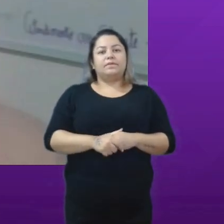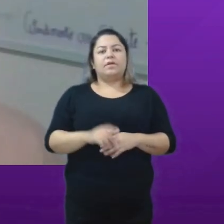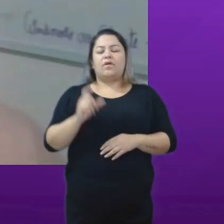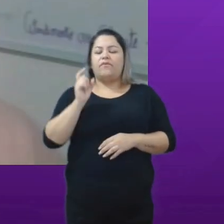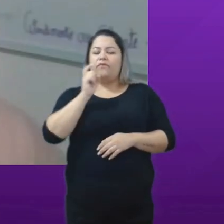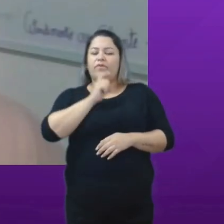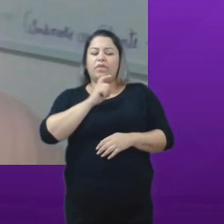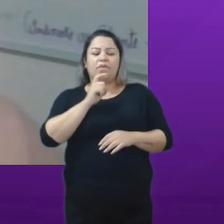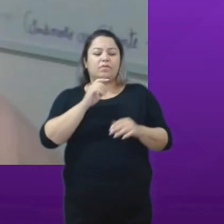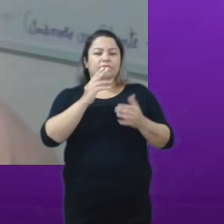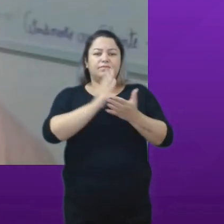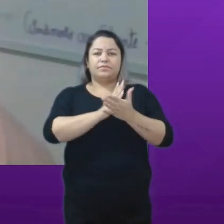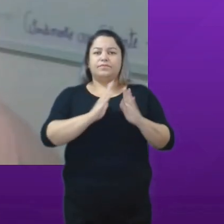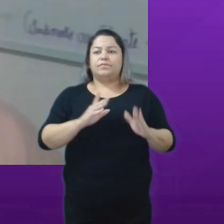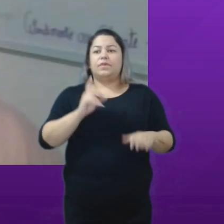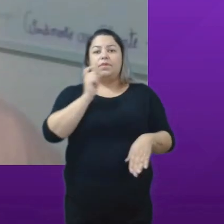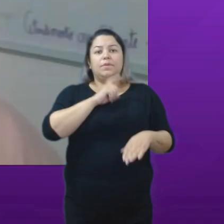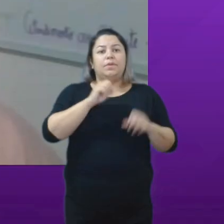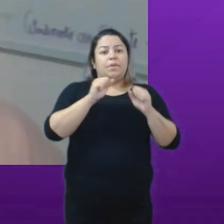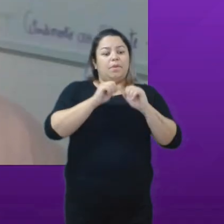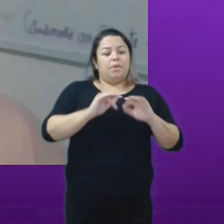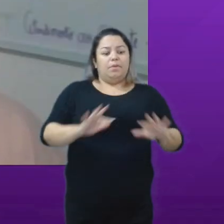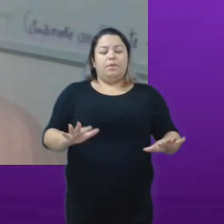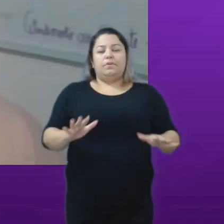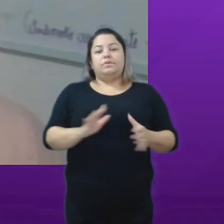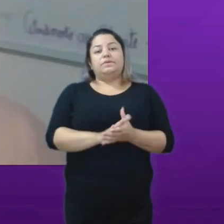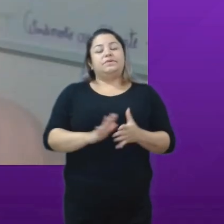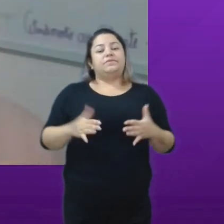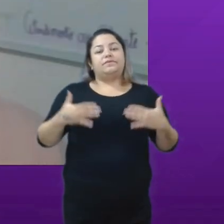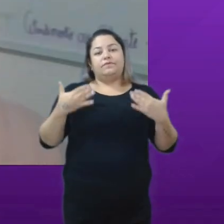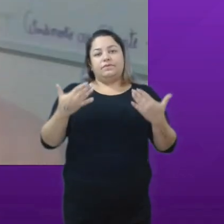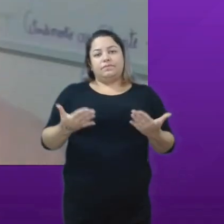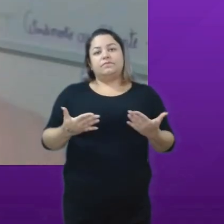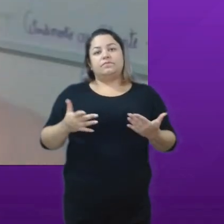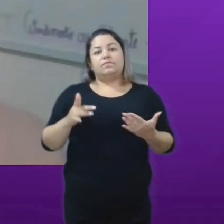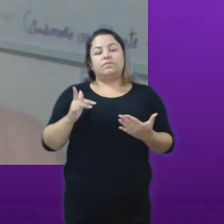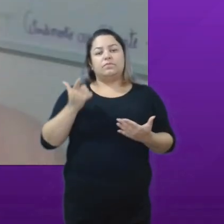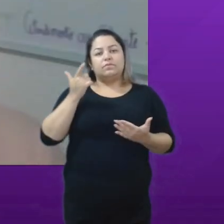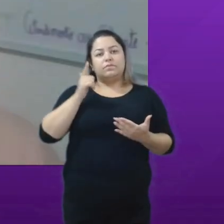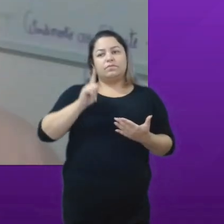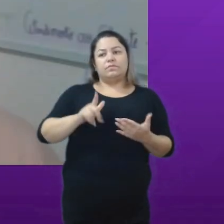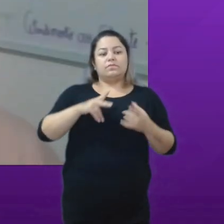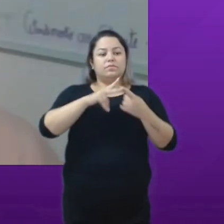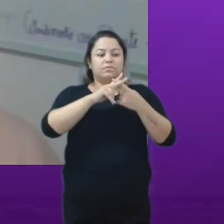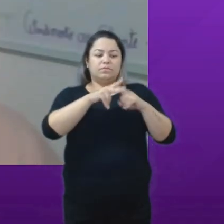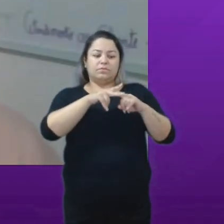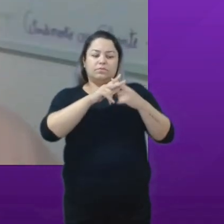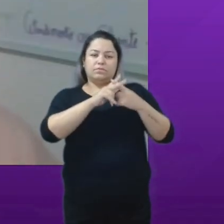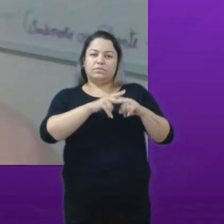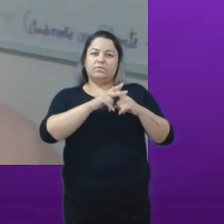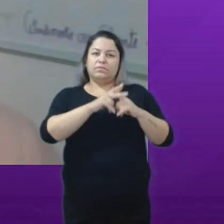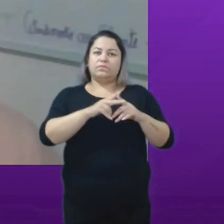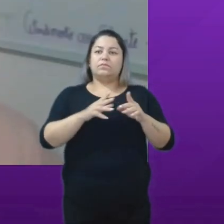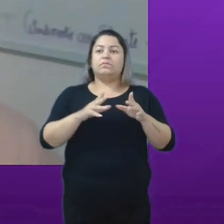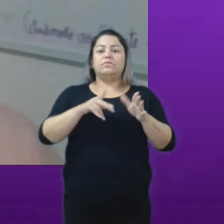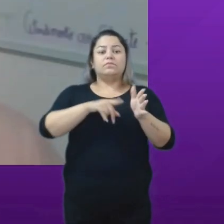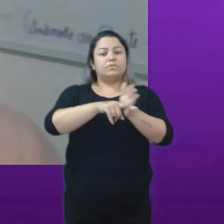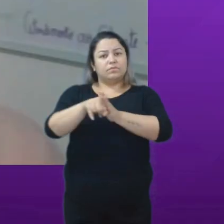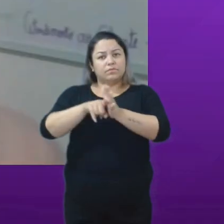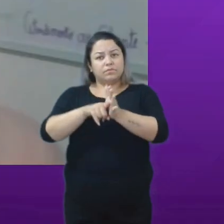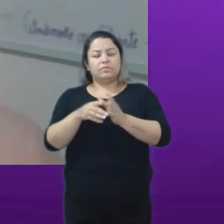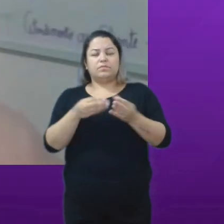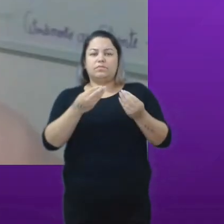deepfakes, fake news, enfim, né? Recorrer a ferramentas de checagem, como é que a gente faz